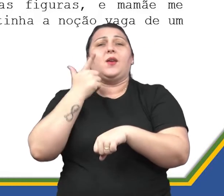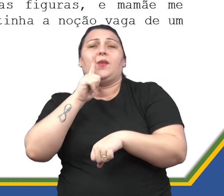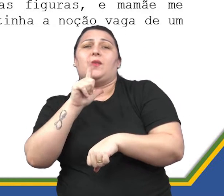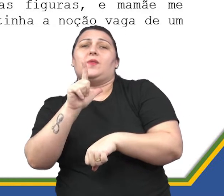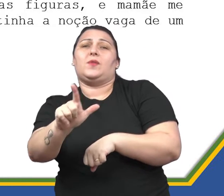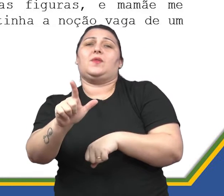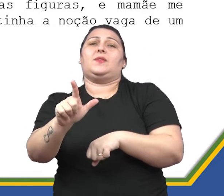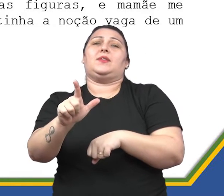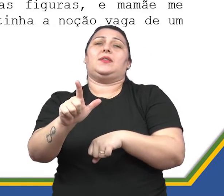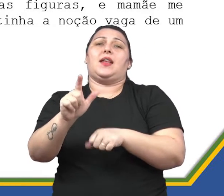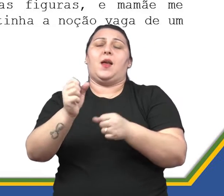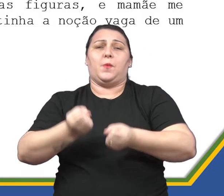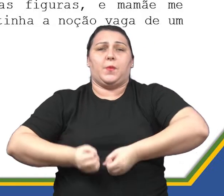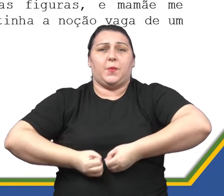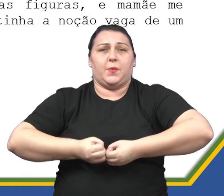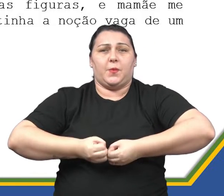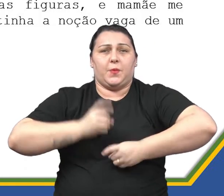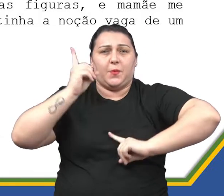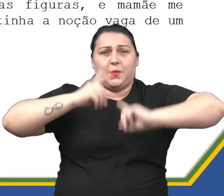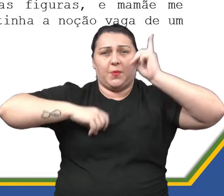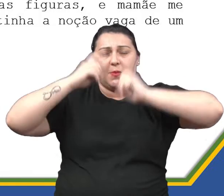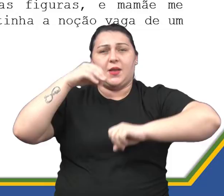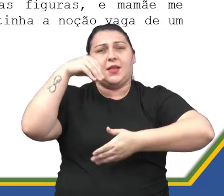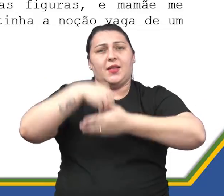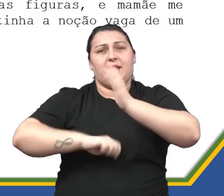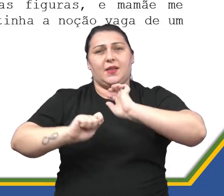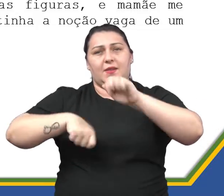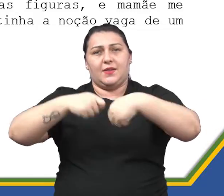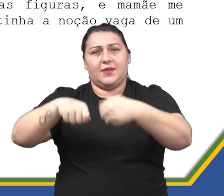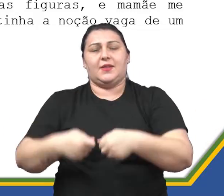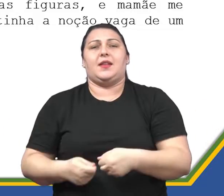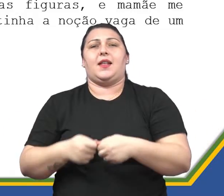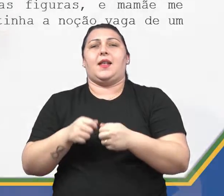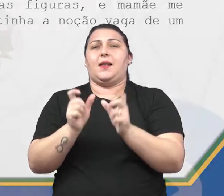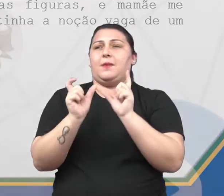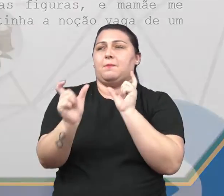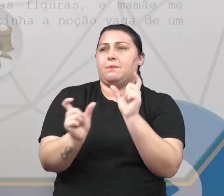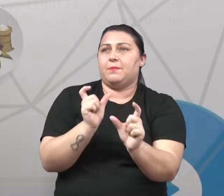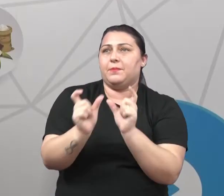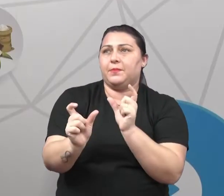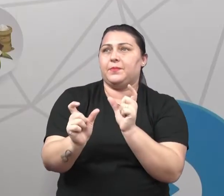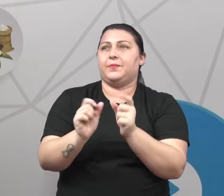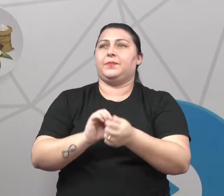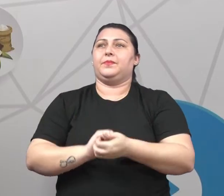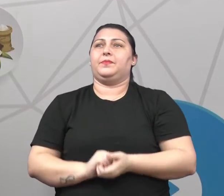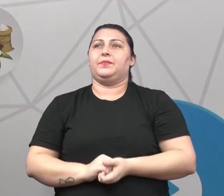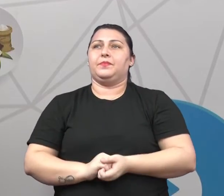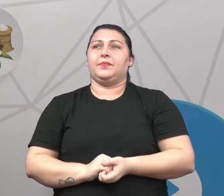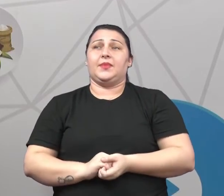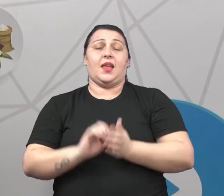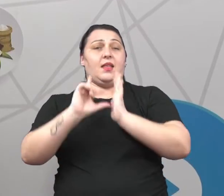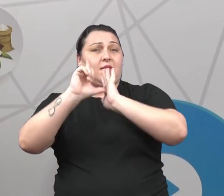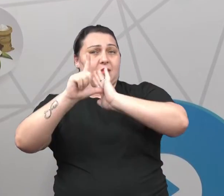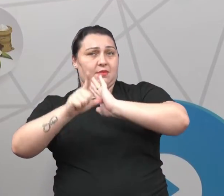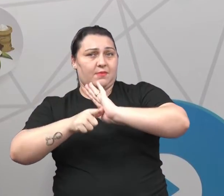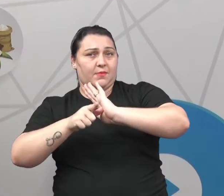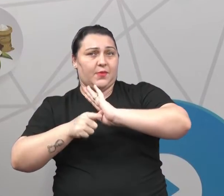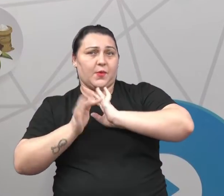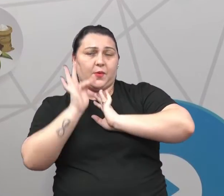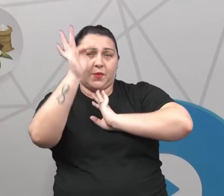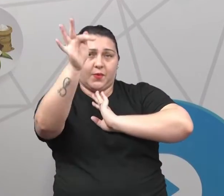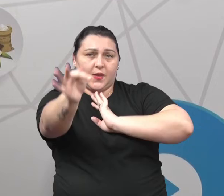do poder de expressão contido nos sinais reunidos em palavras. Daí por diante,